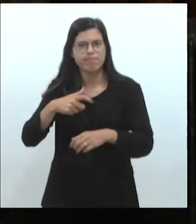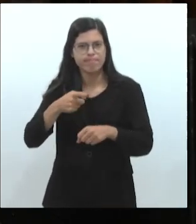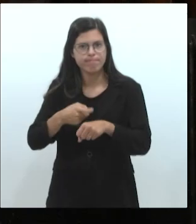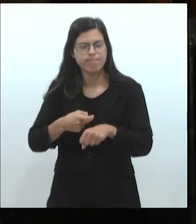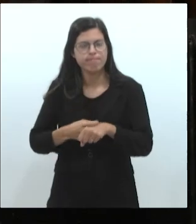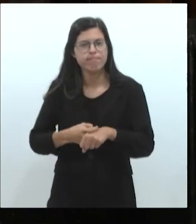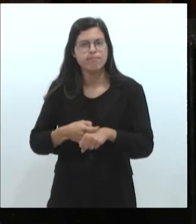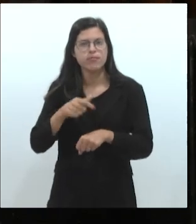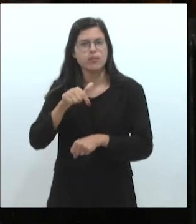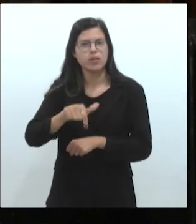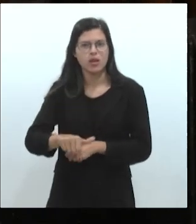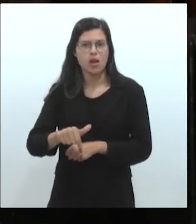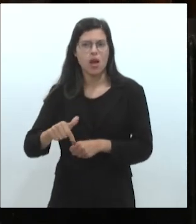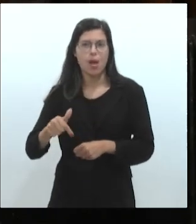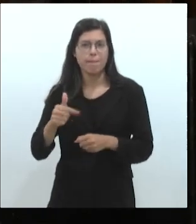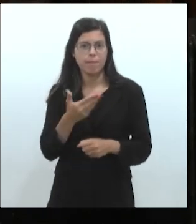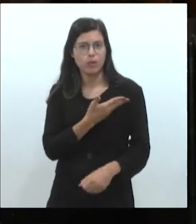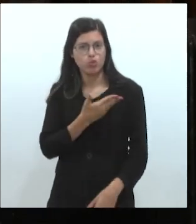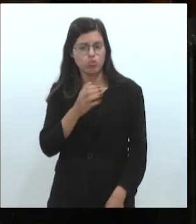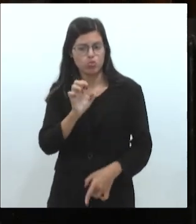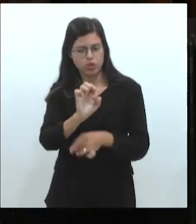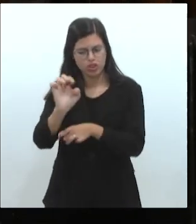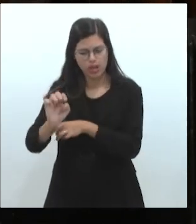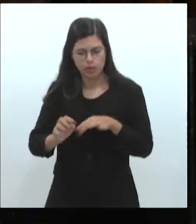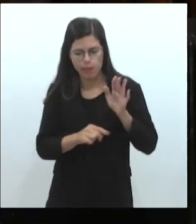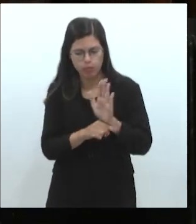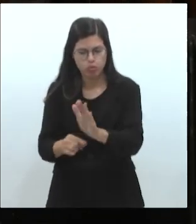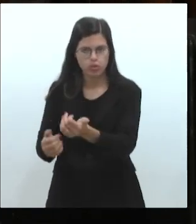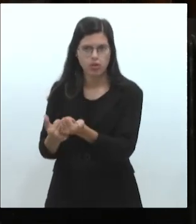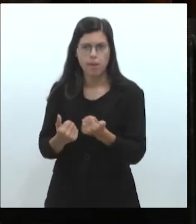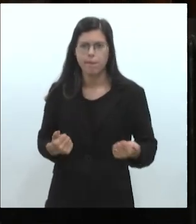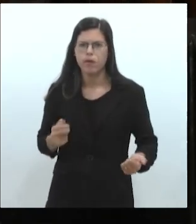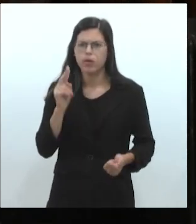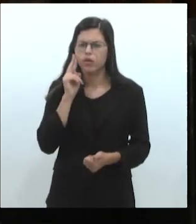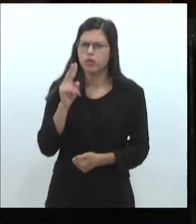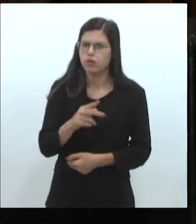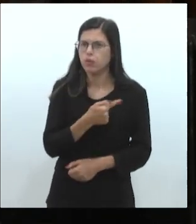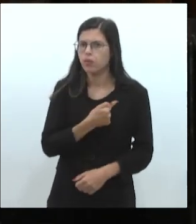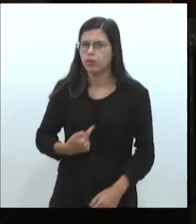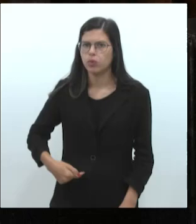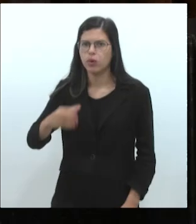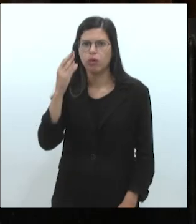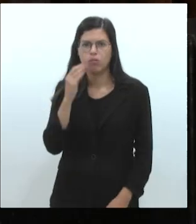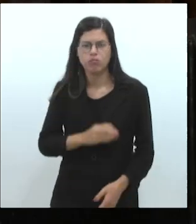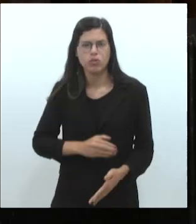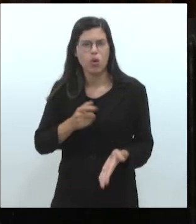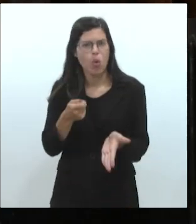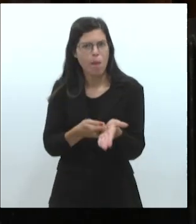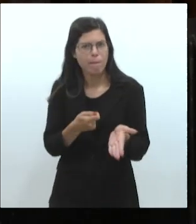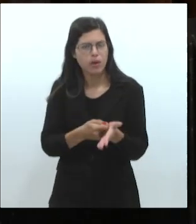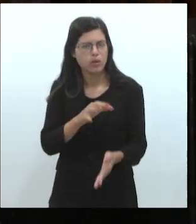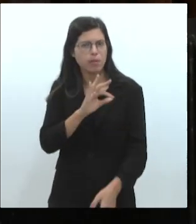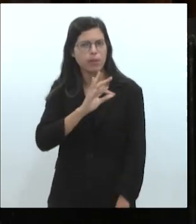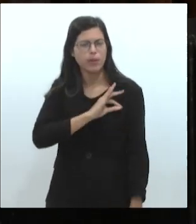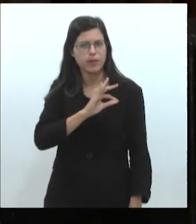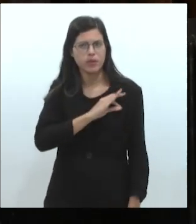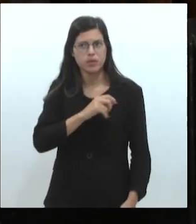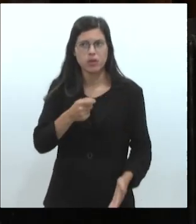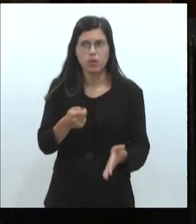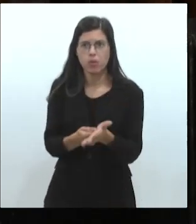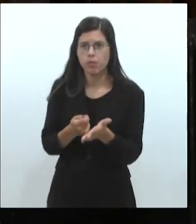estados. A gente vê o governador Cláudio Castro cobrando as polícias, cobrando o